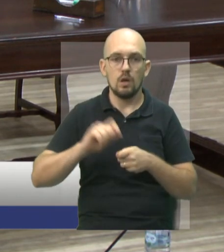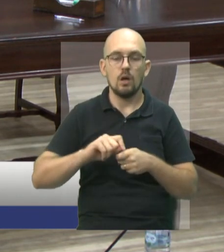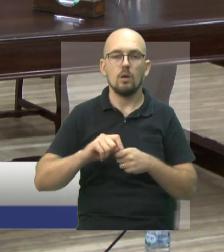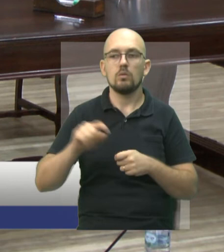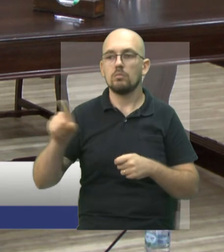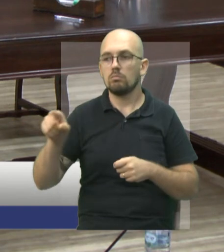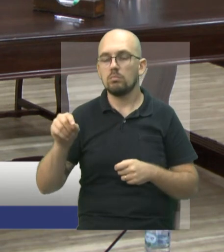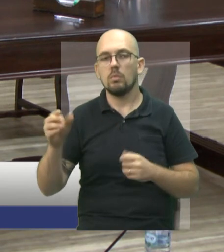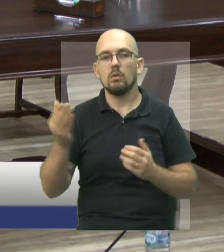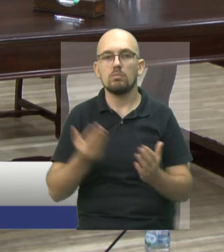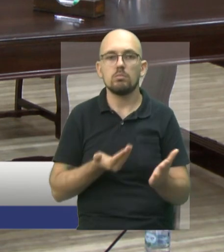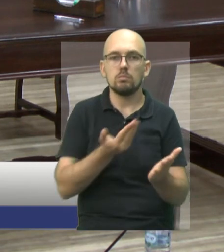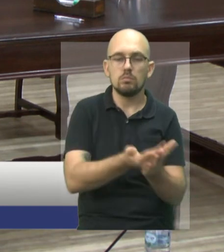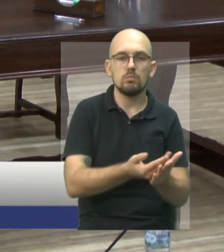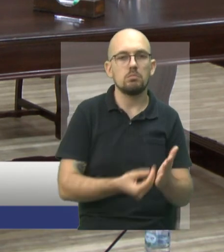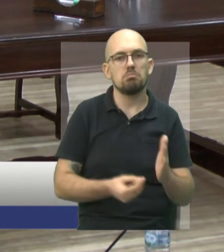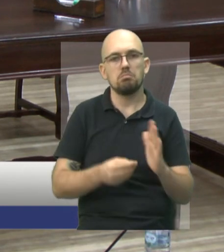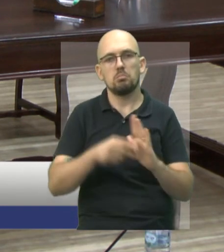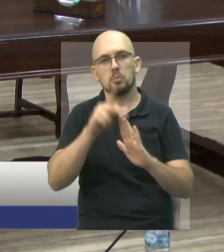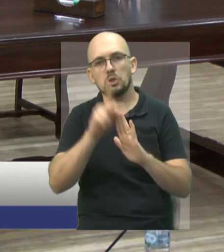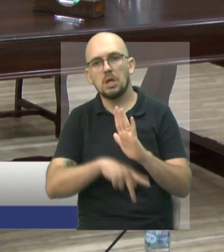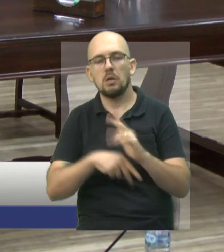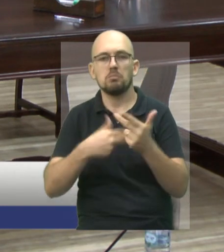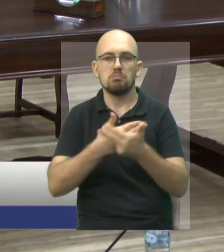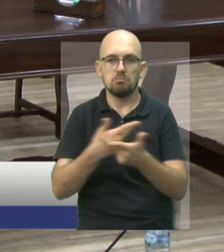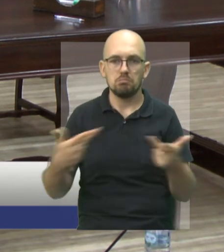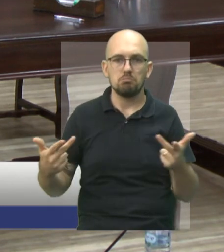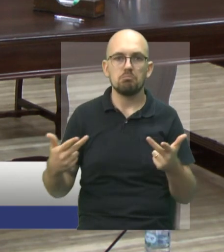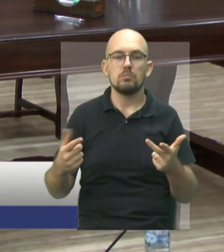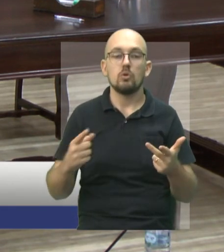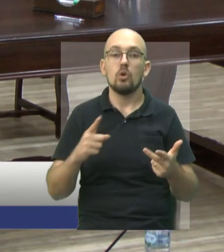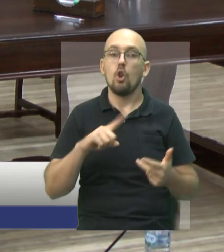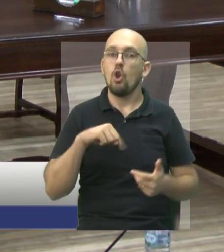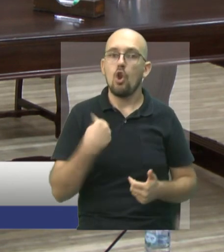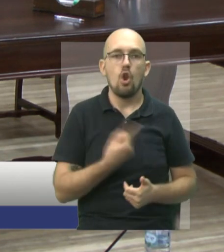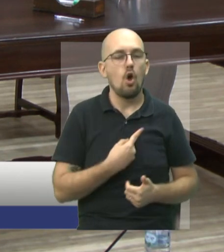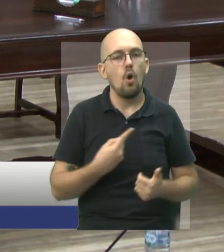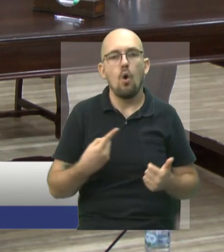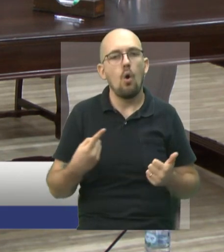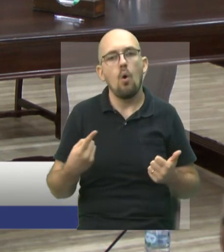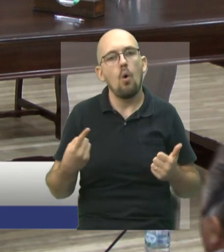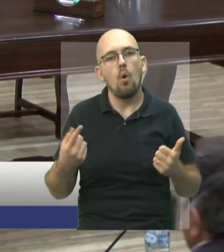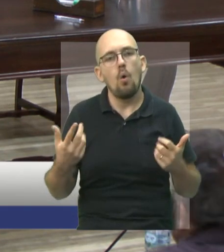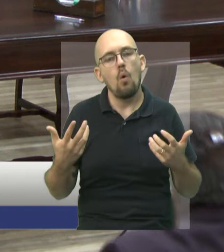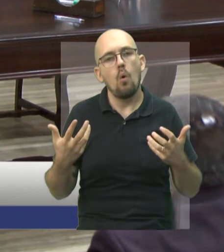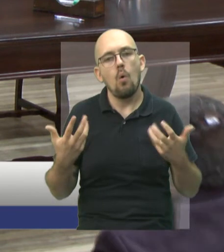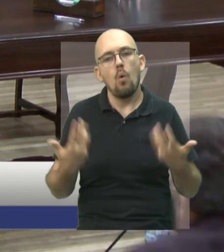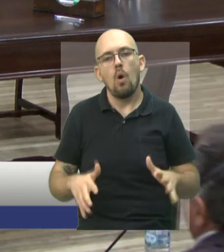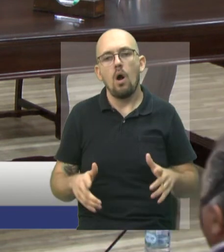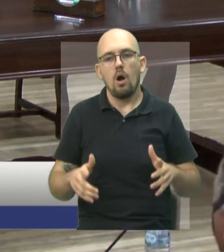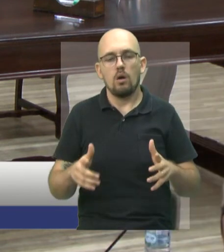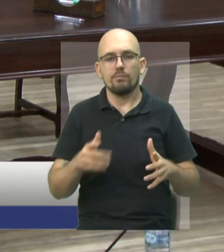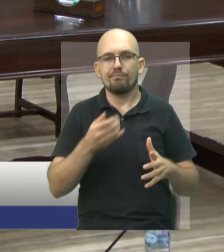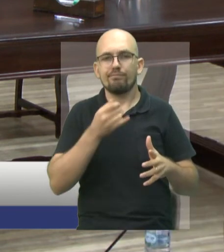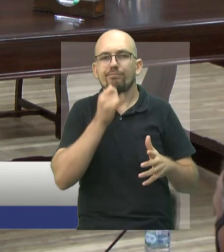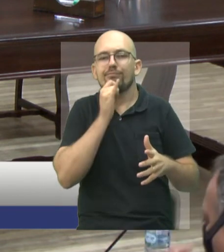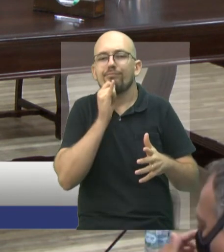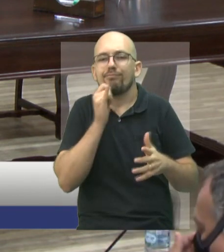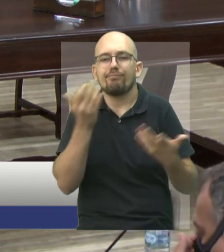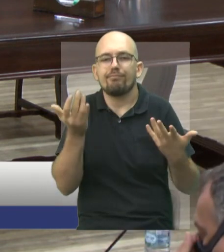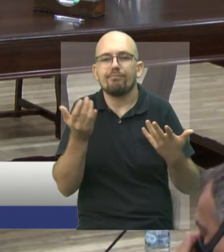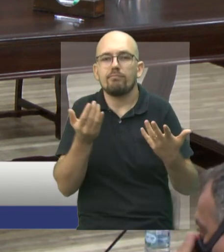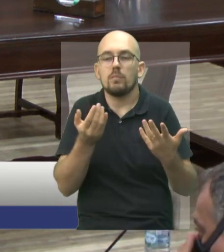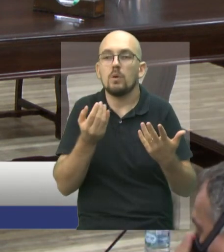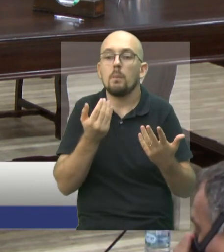indicações de projeto, disse daquilo, que nós não queremos, quando lançarmos